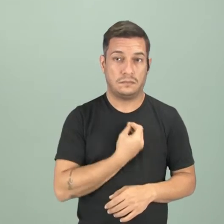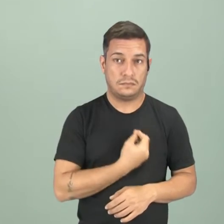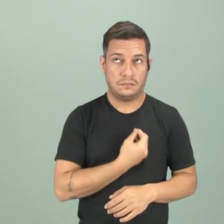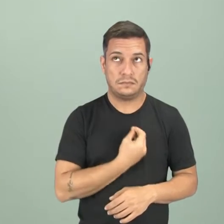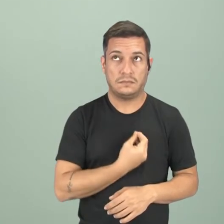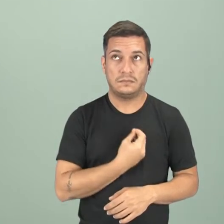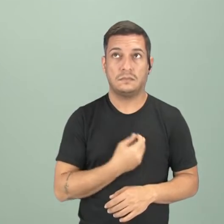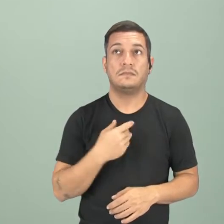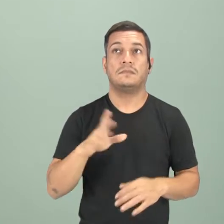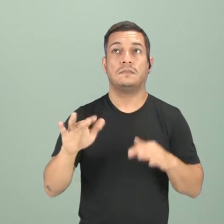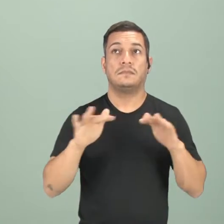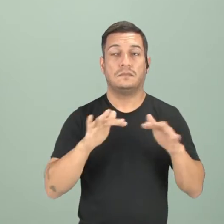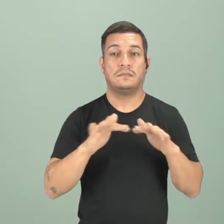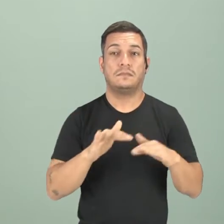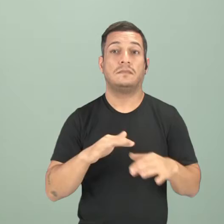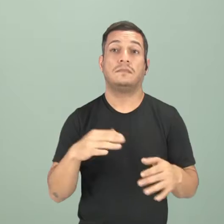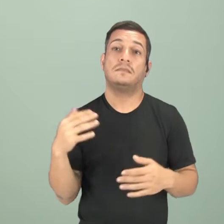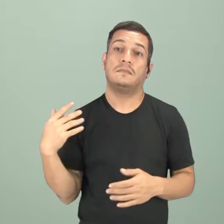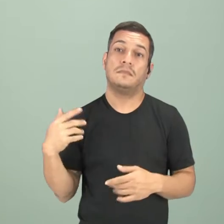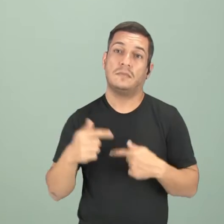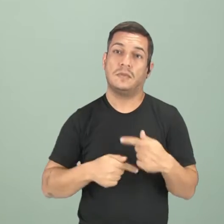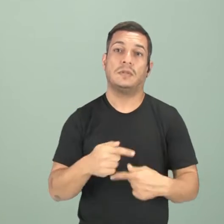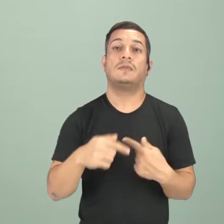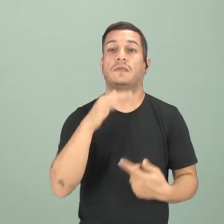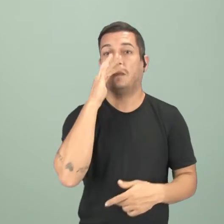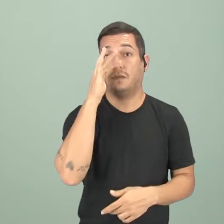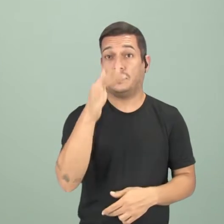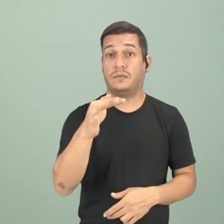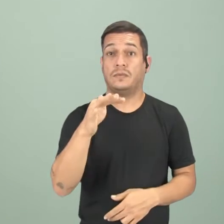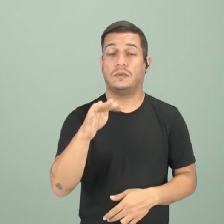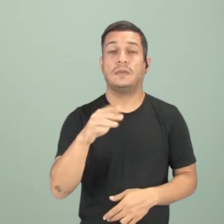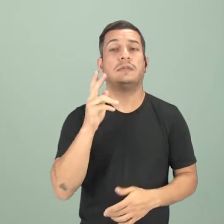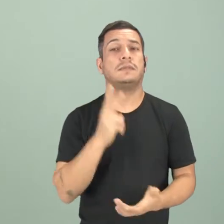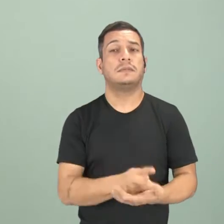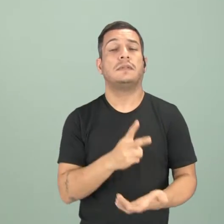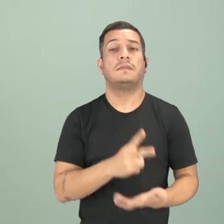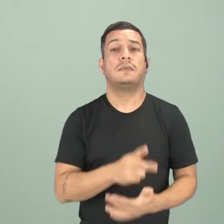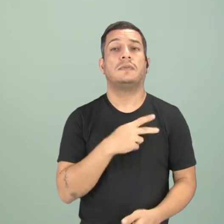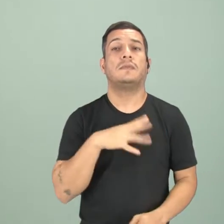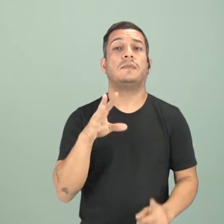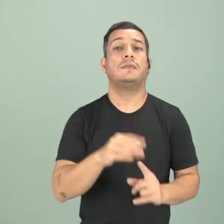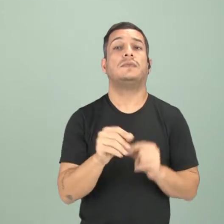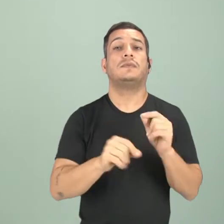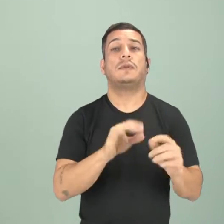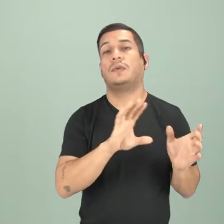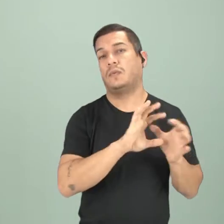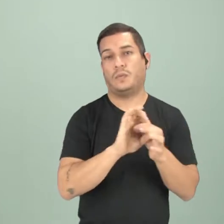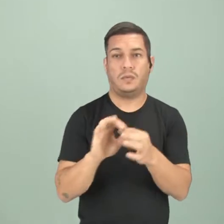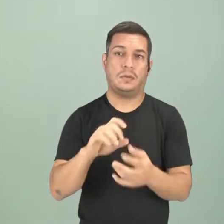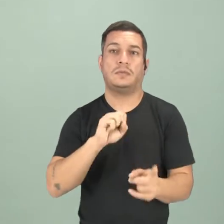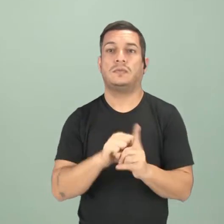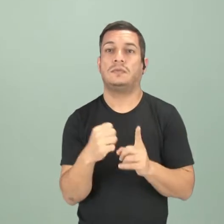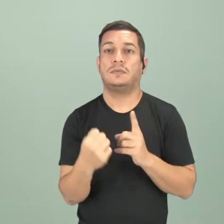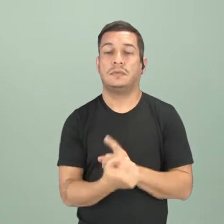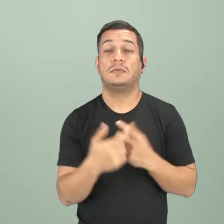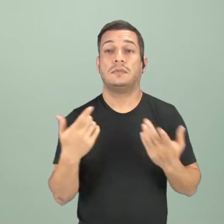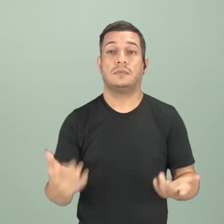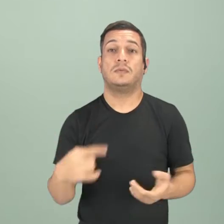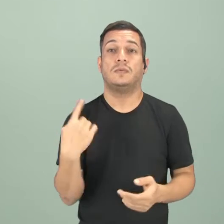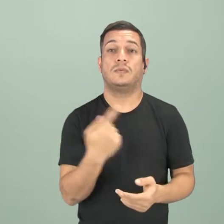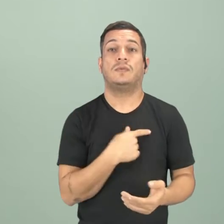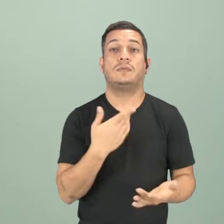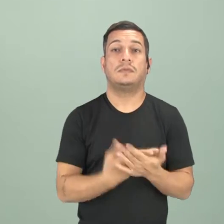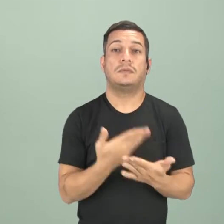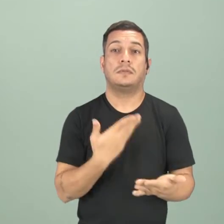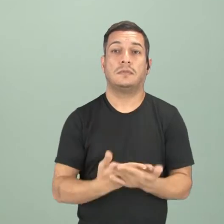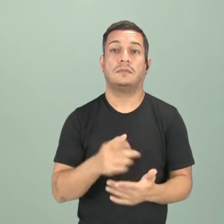daquele movimento, e para as gerações futuras, sempre na lógica de um contexto social. Então, a gente quer